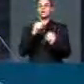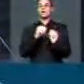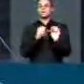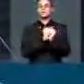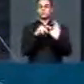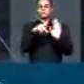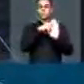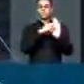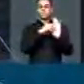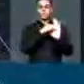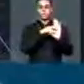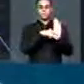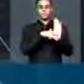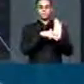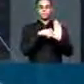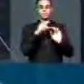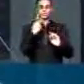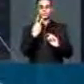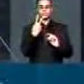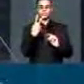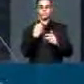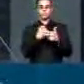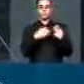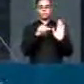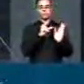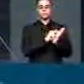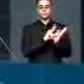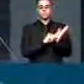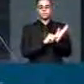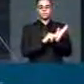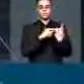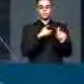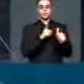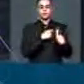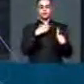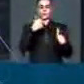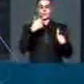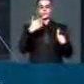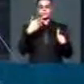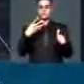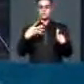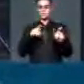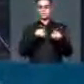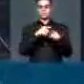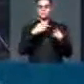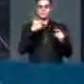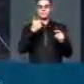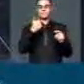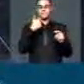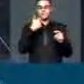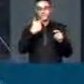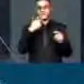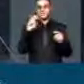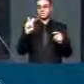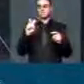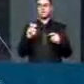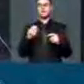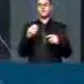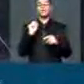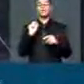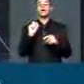emendas, a emenda 24 e a 25. Uma delas é para que a gente estenda esses atendidos da medida